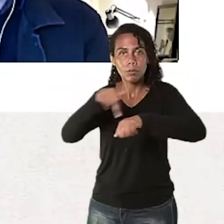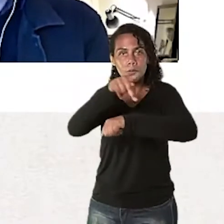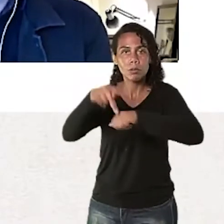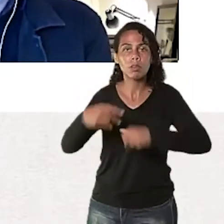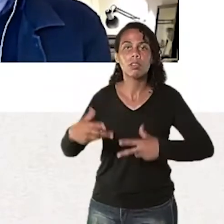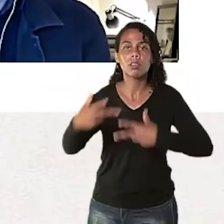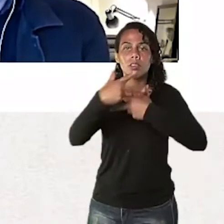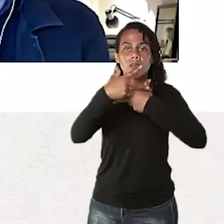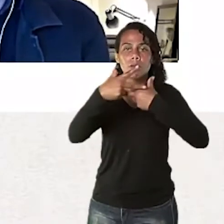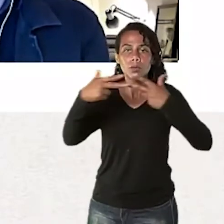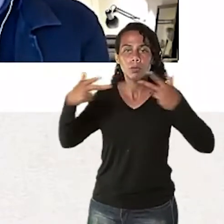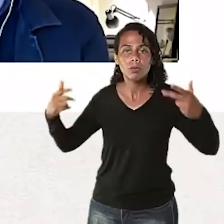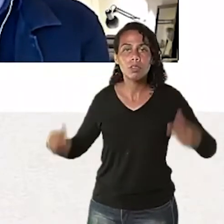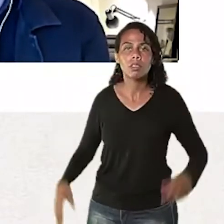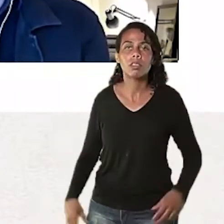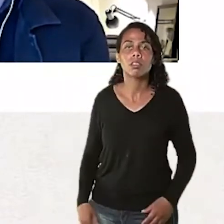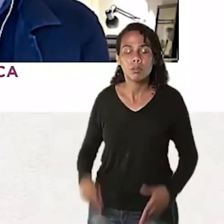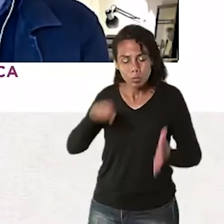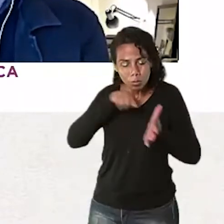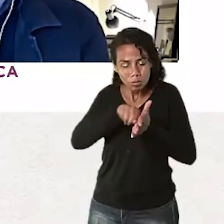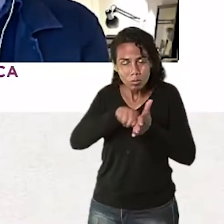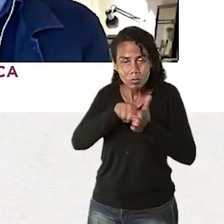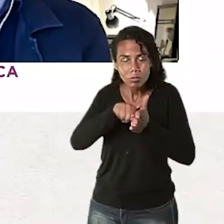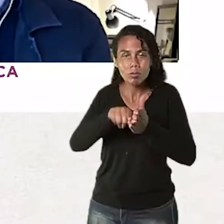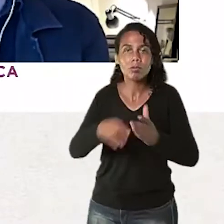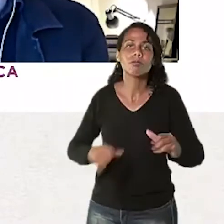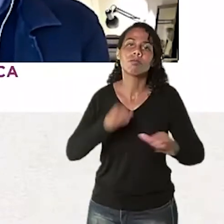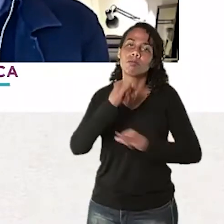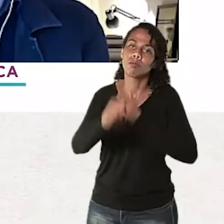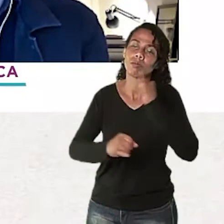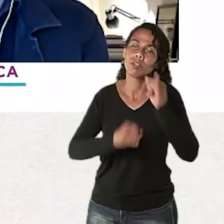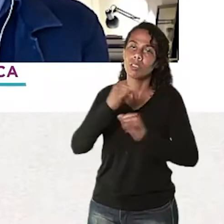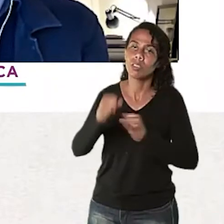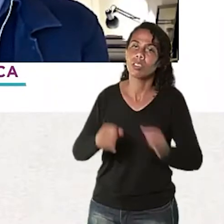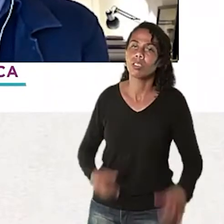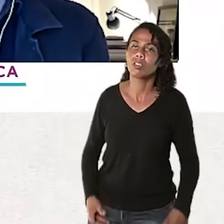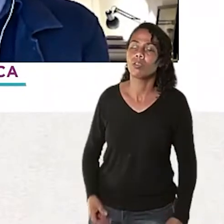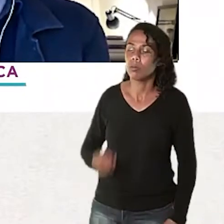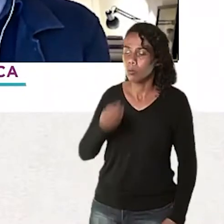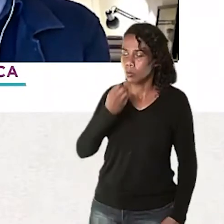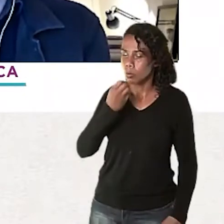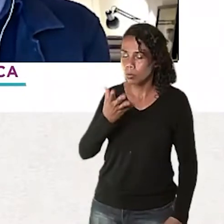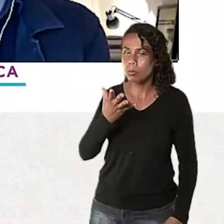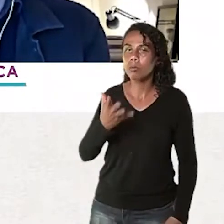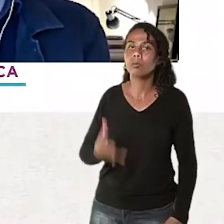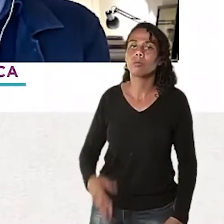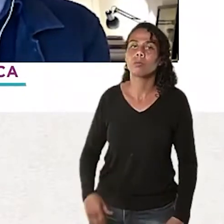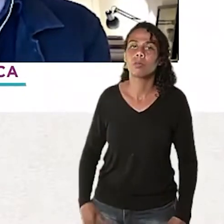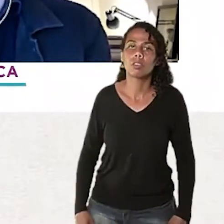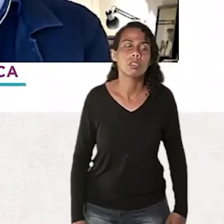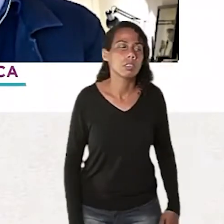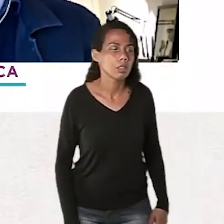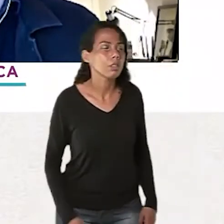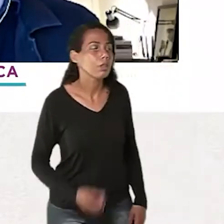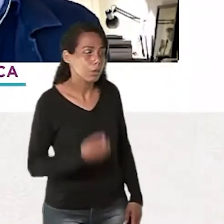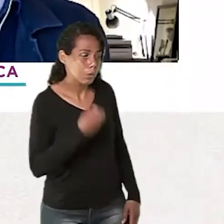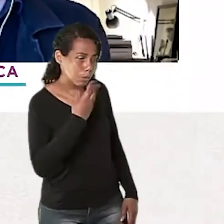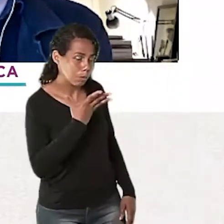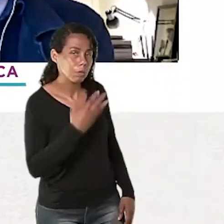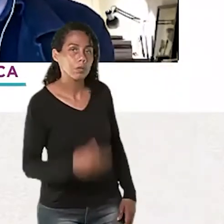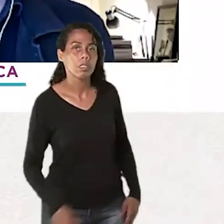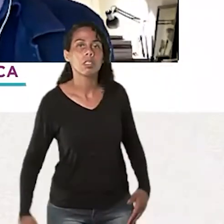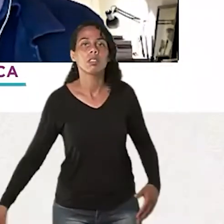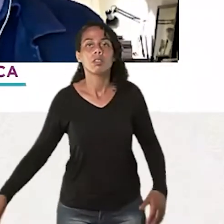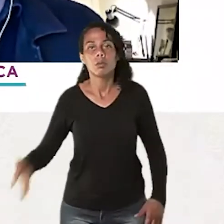vezes na quarentena também. Você vai de carona num táxi. Vem cá, Cuenca, muita gente fazendo pergunta aqui, o